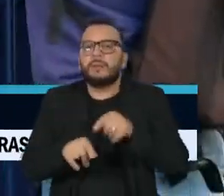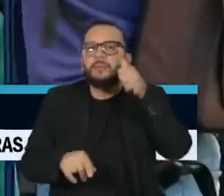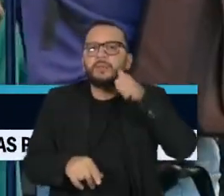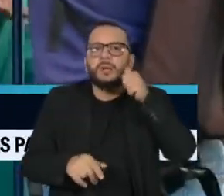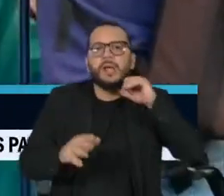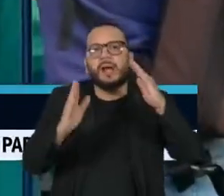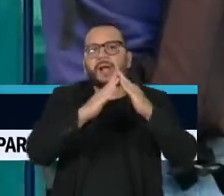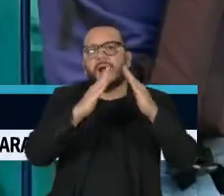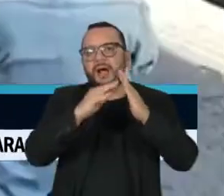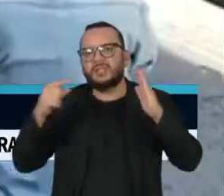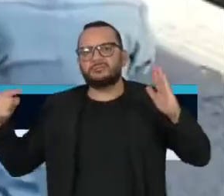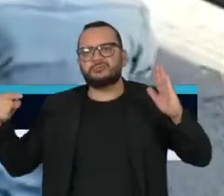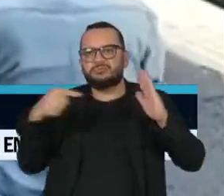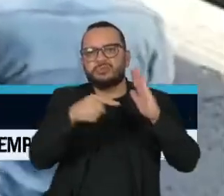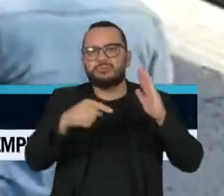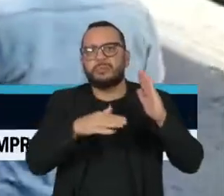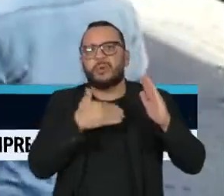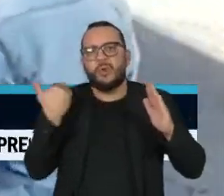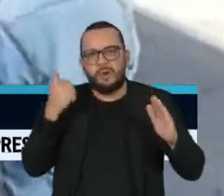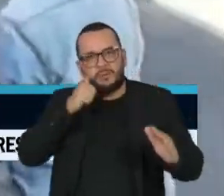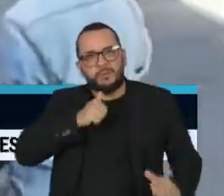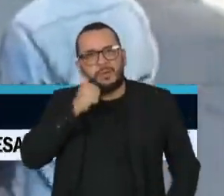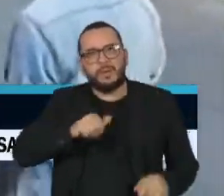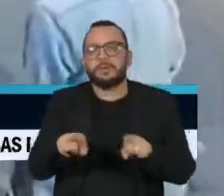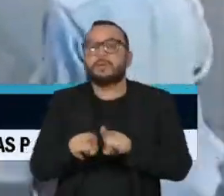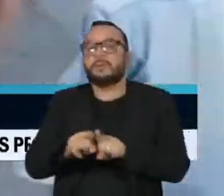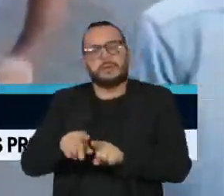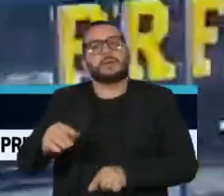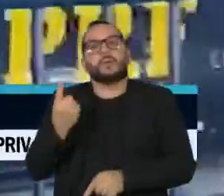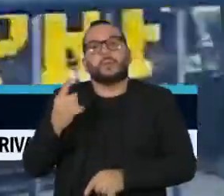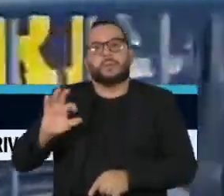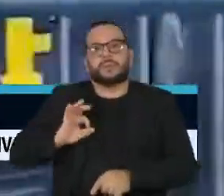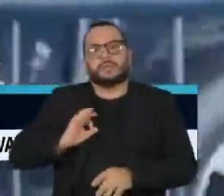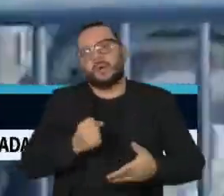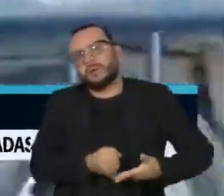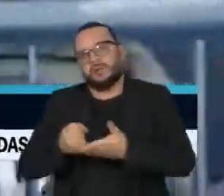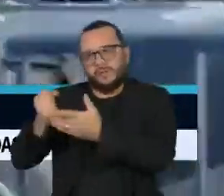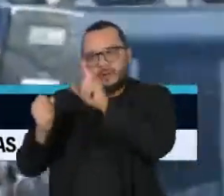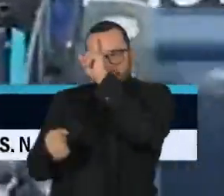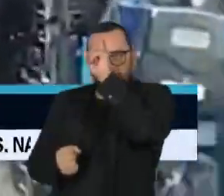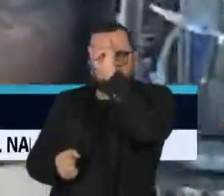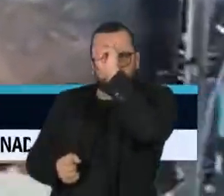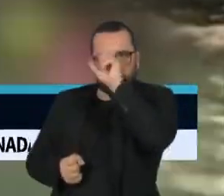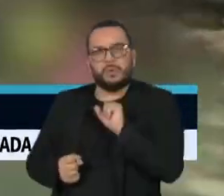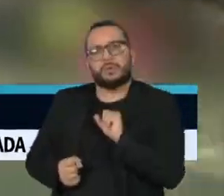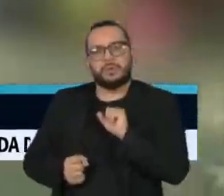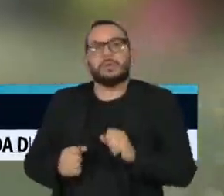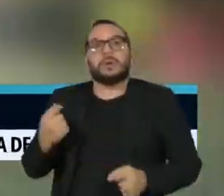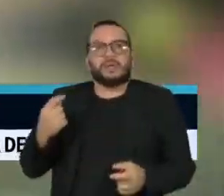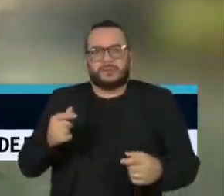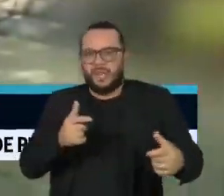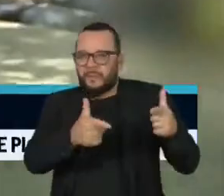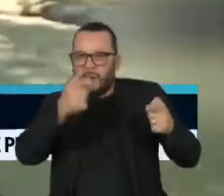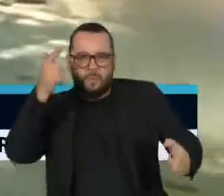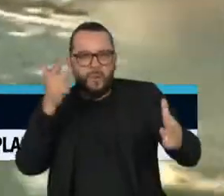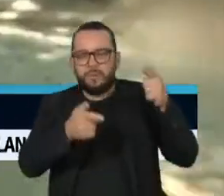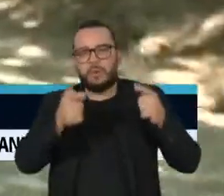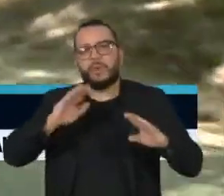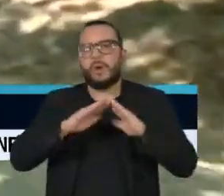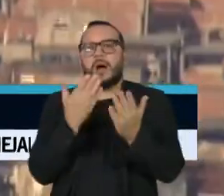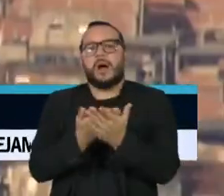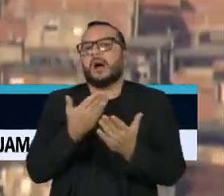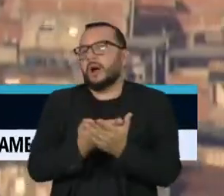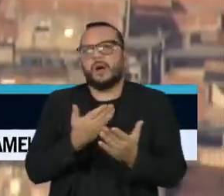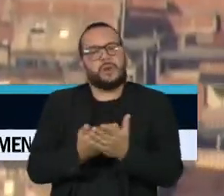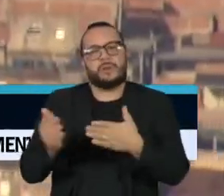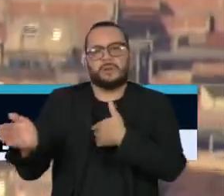dentro da própria casa. E um policial civil foi encaminhado para um hospital da região. Por conta do tiroteio, as aulas foram